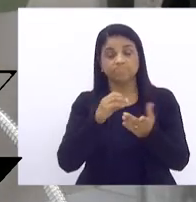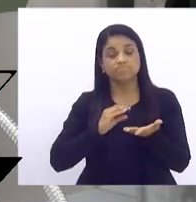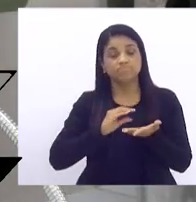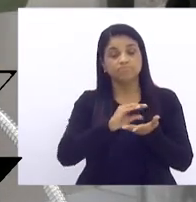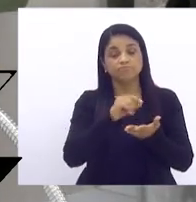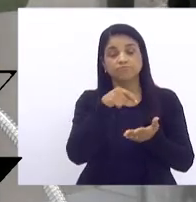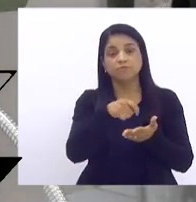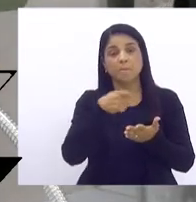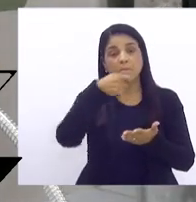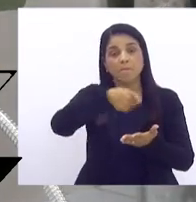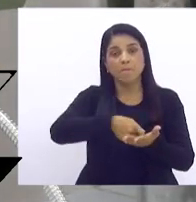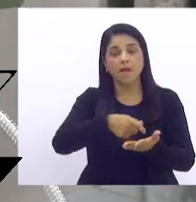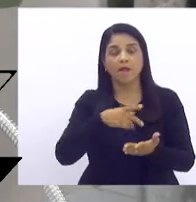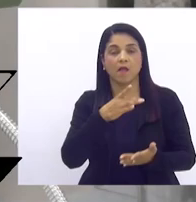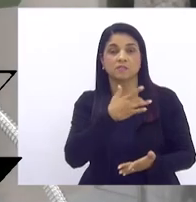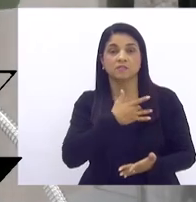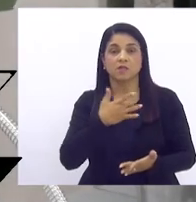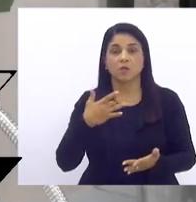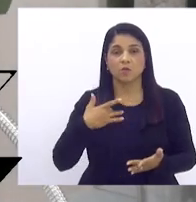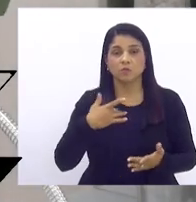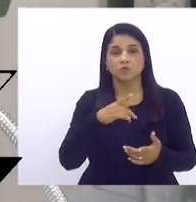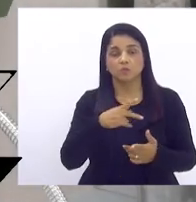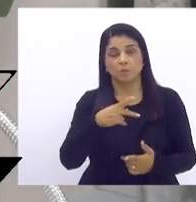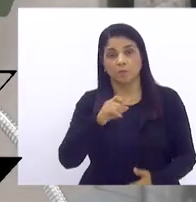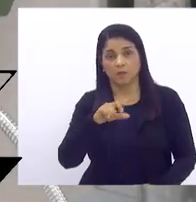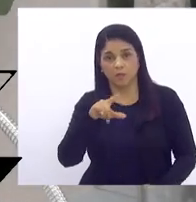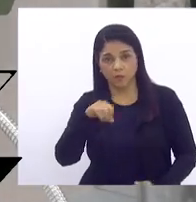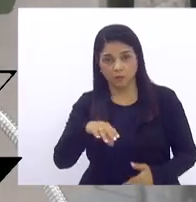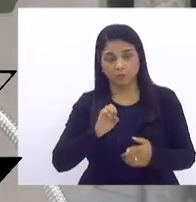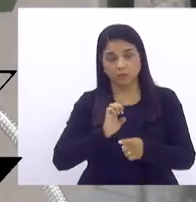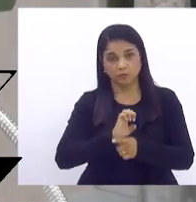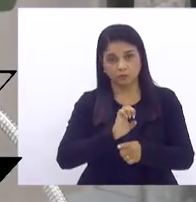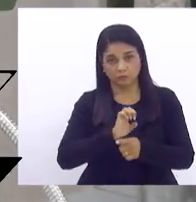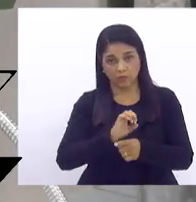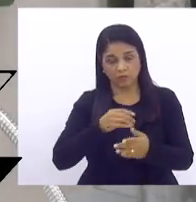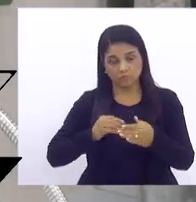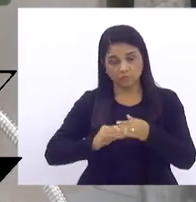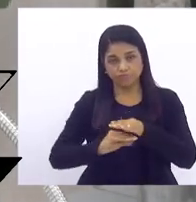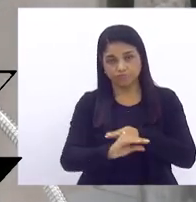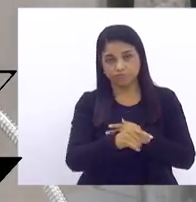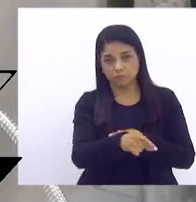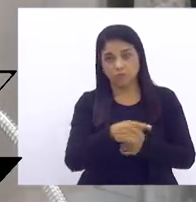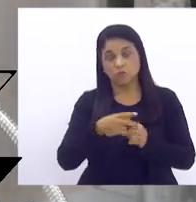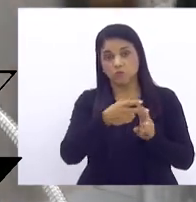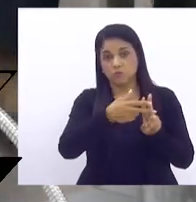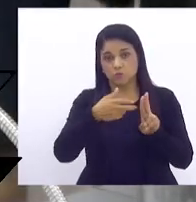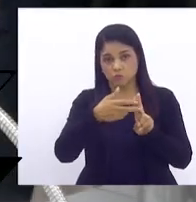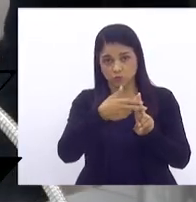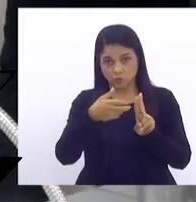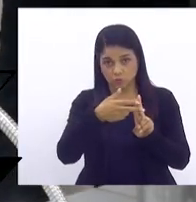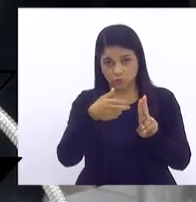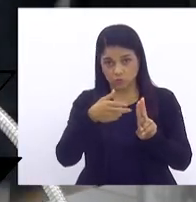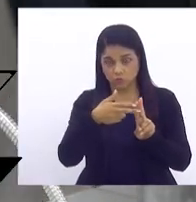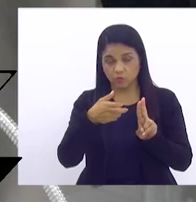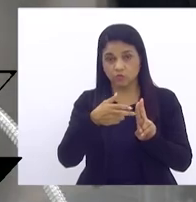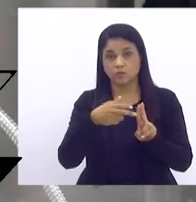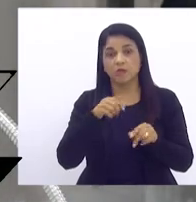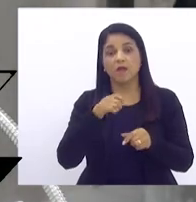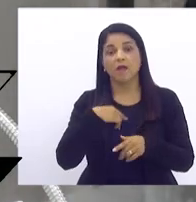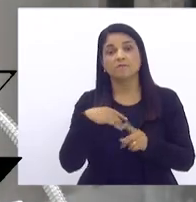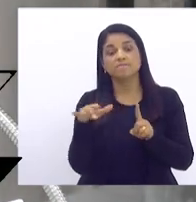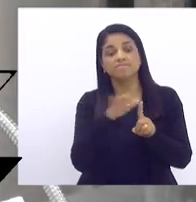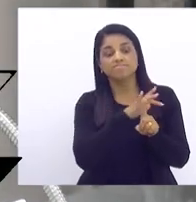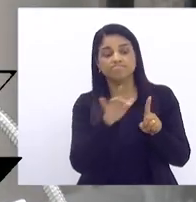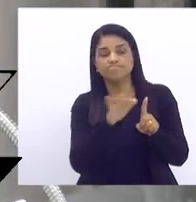aos serviços de saúde prestados pelo Estado por meio de transferências do Fundo de Saúde, Sistema Único de Saúde, SUS, às vítimas